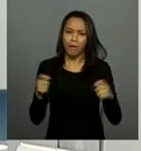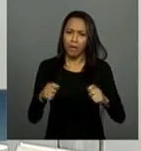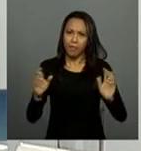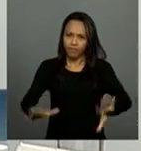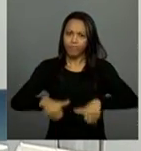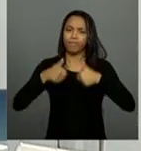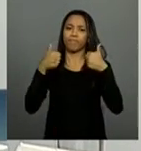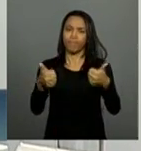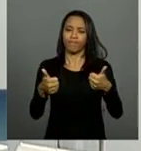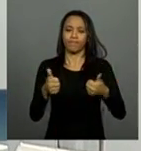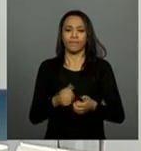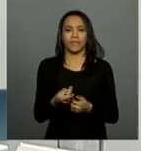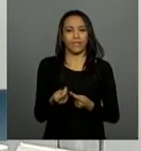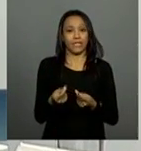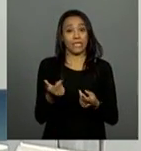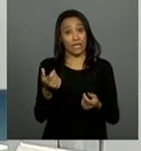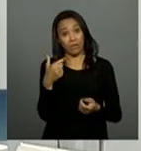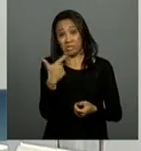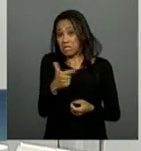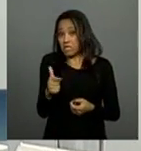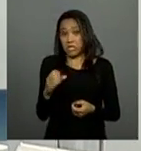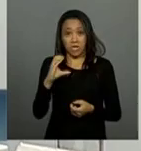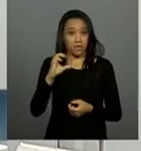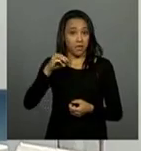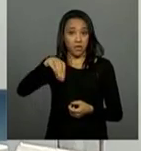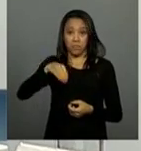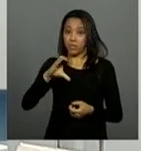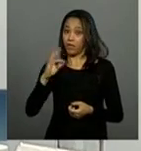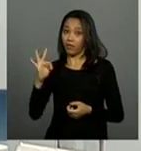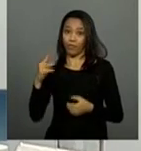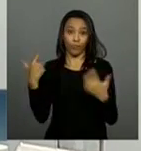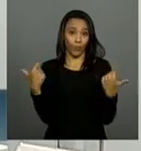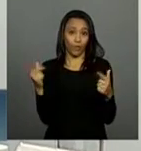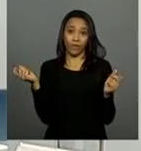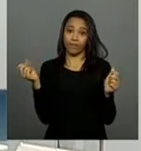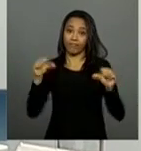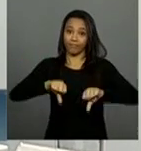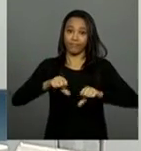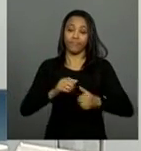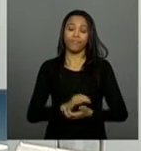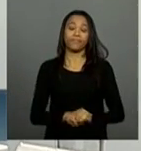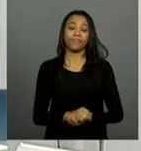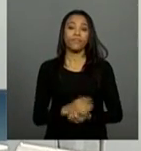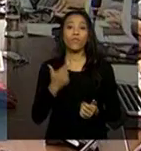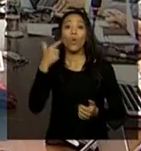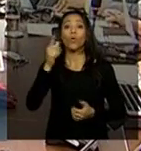sustentável. Agora, sem o MCT junto, a gente não faz isso. Ministro, só uma breve informação,